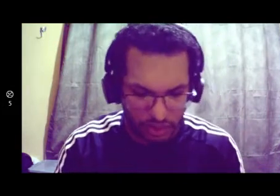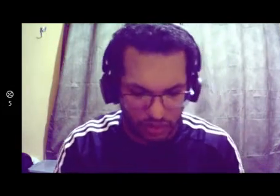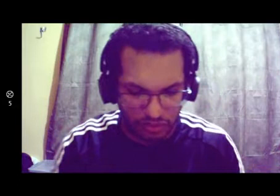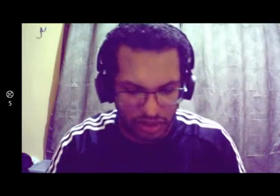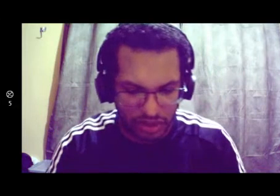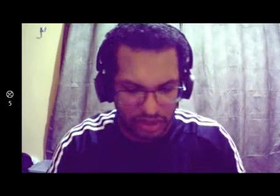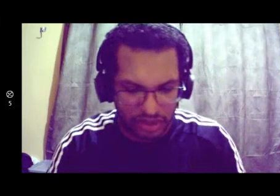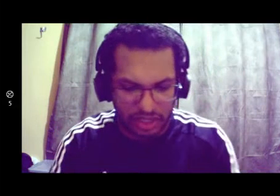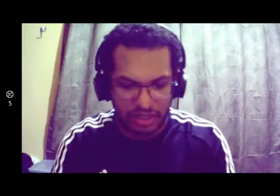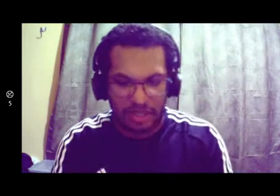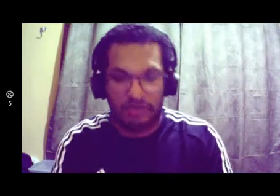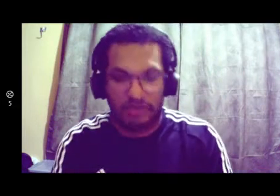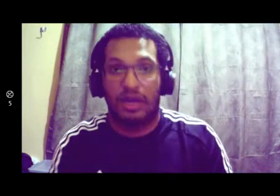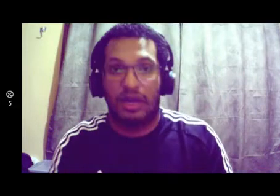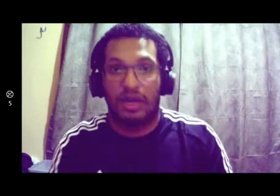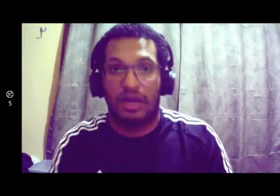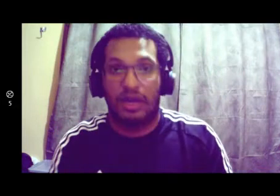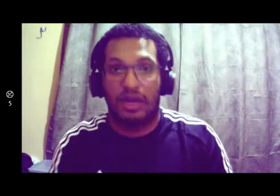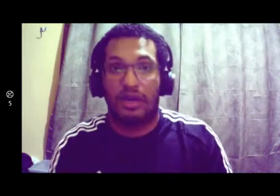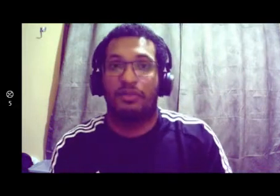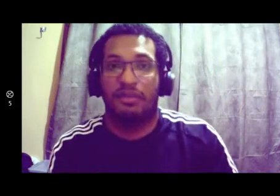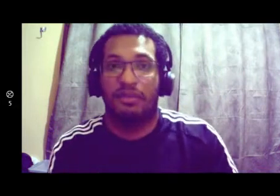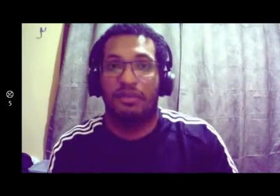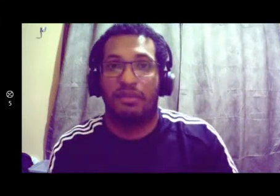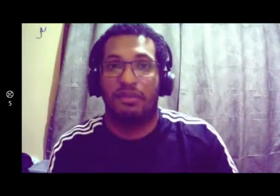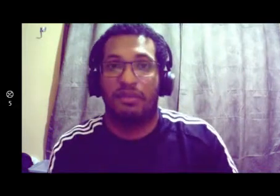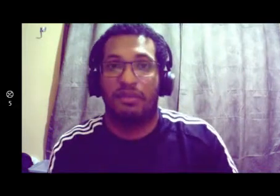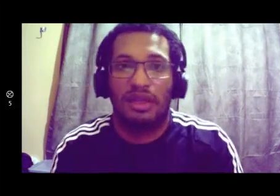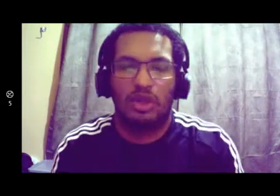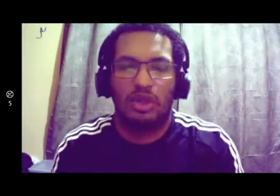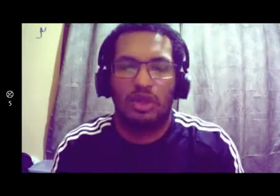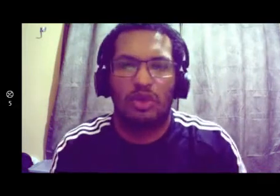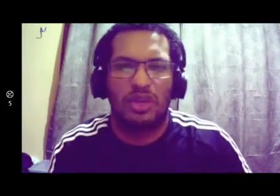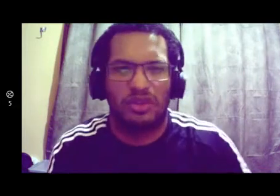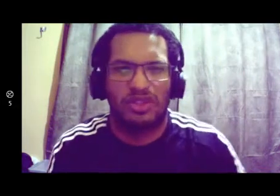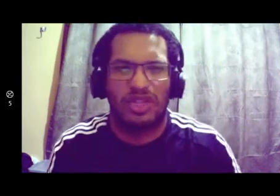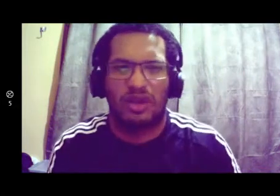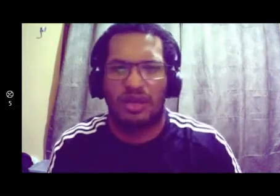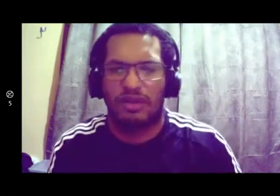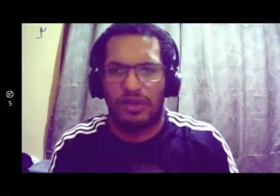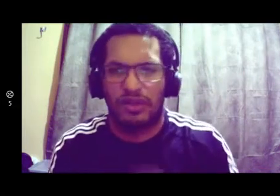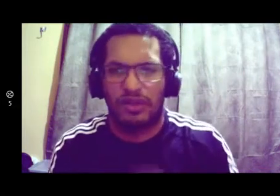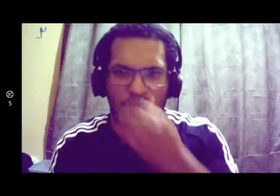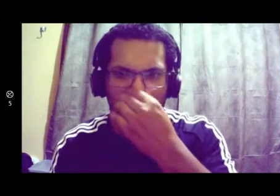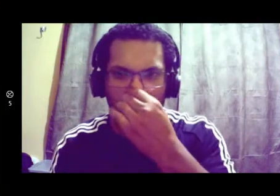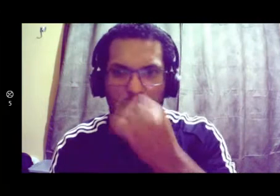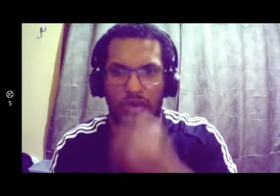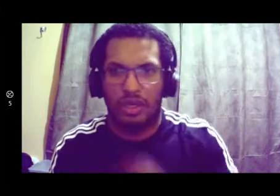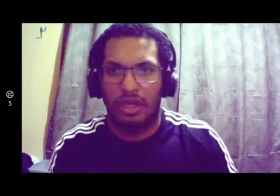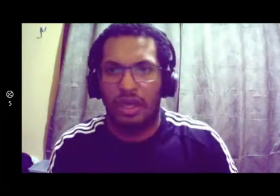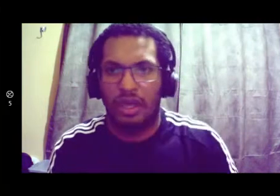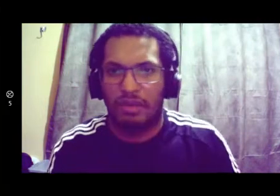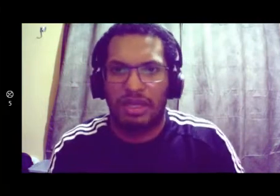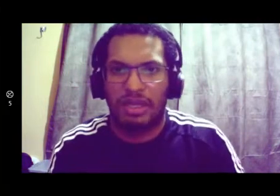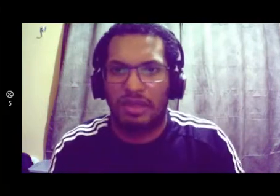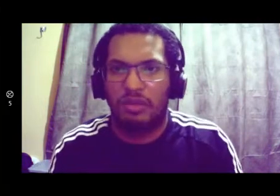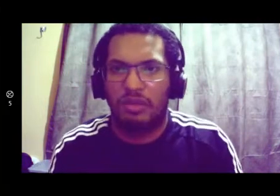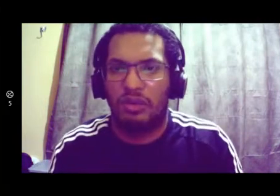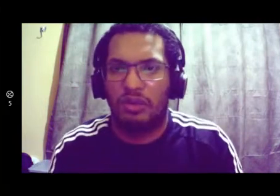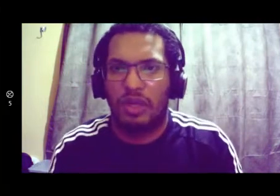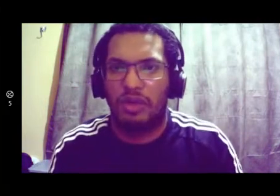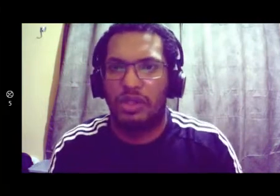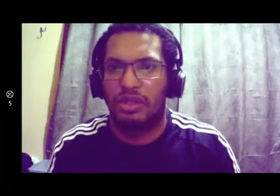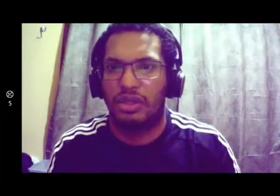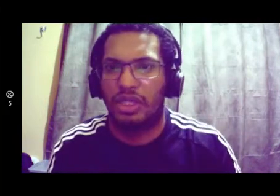O Paulo falou que a internet dele tá caindo toda hora, mas eu percebi. Tá muito ruim hoje o sinal, né, para vocês aí, tá muito ruim. Para mim também tá